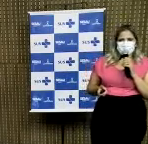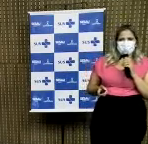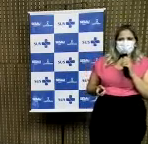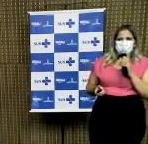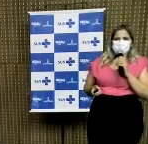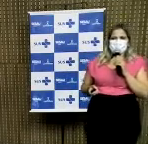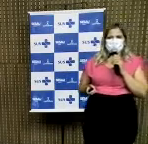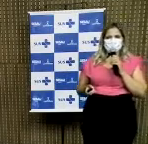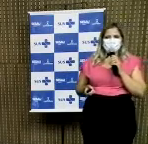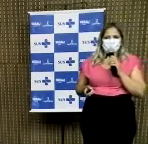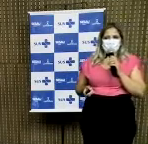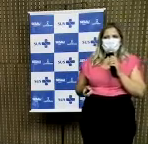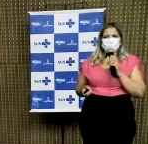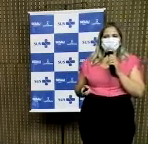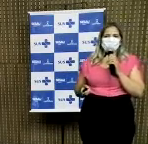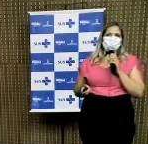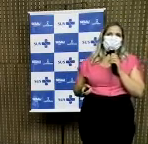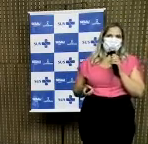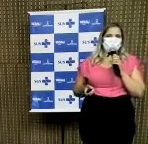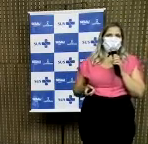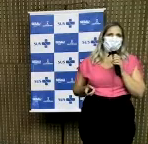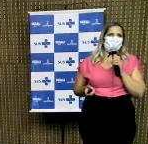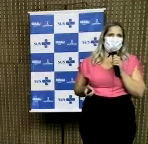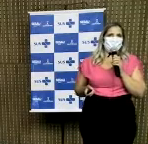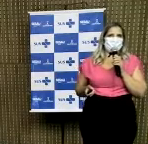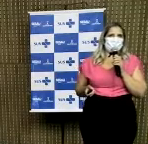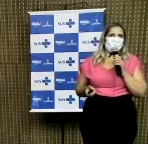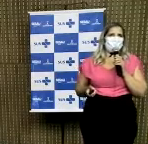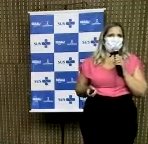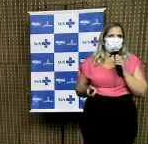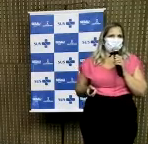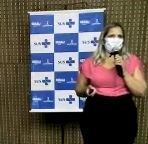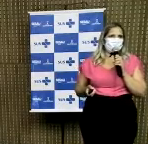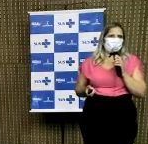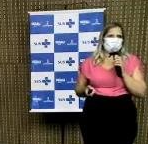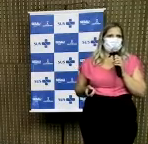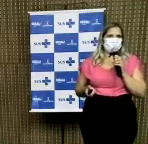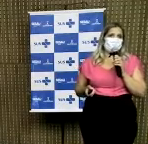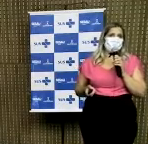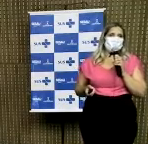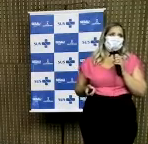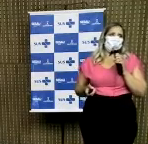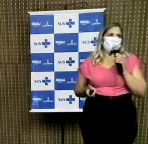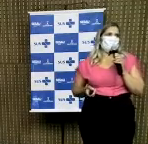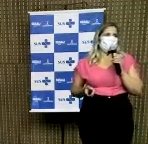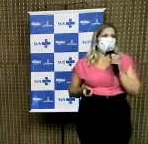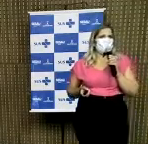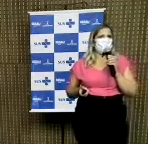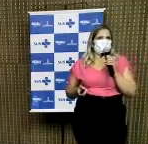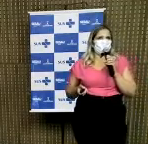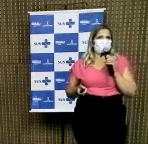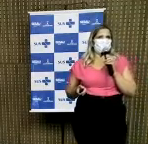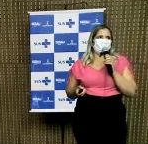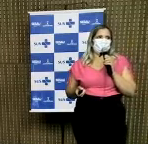Essa é a nossa evolução de cadastro, né? Como somos duas equipes, a meta é 8.000 cadastro. Acredito que com esse